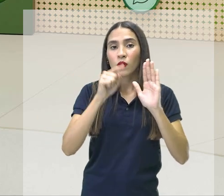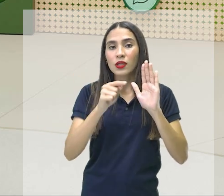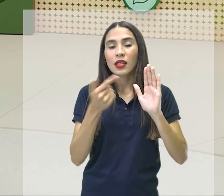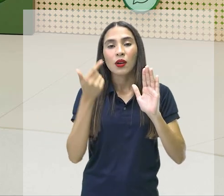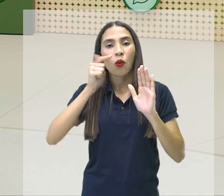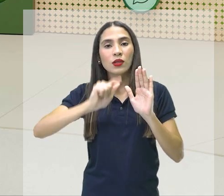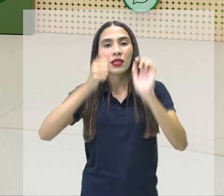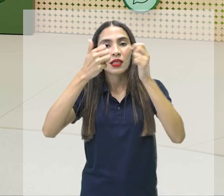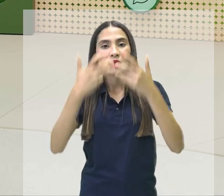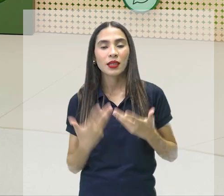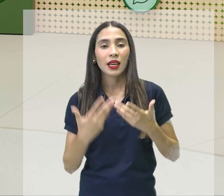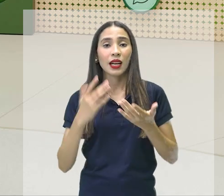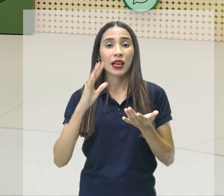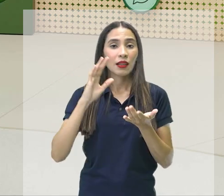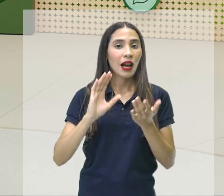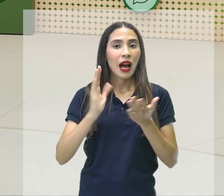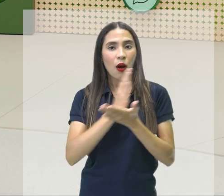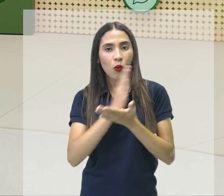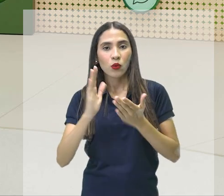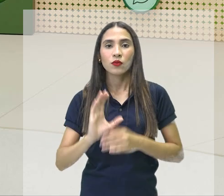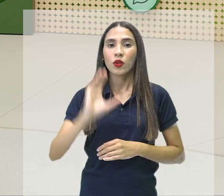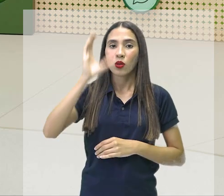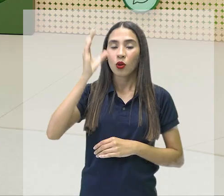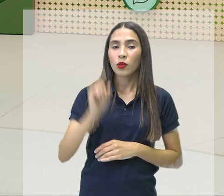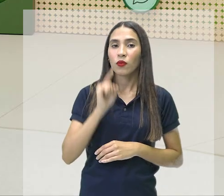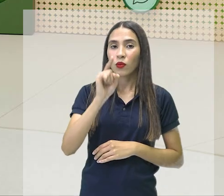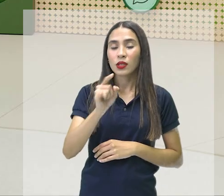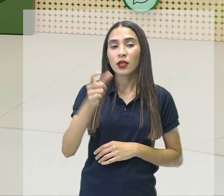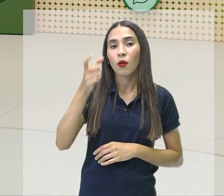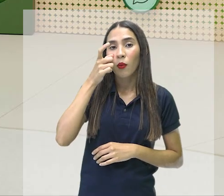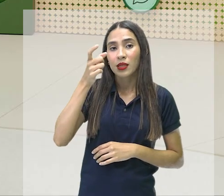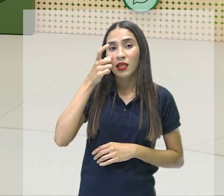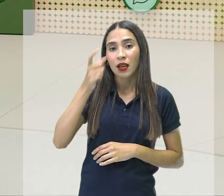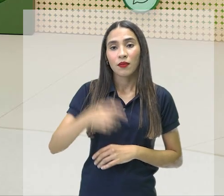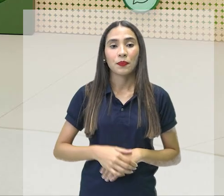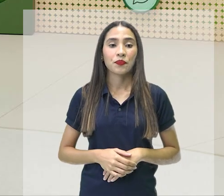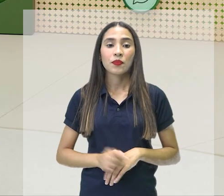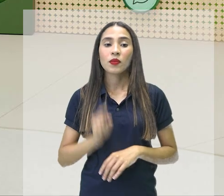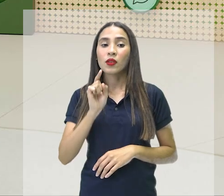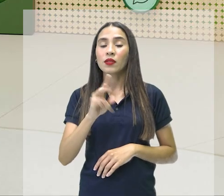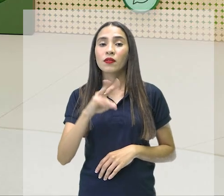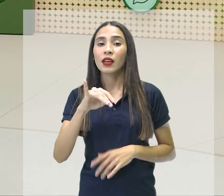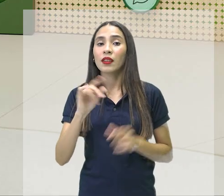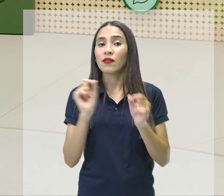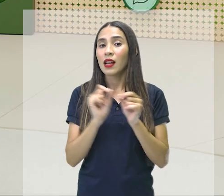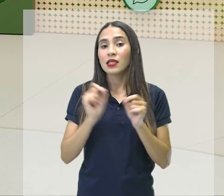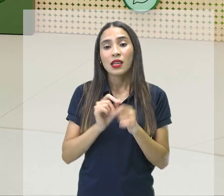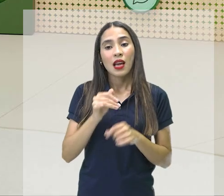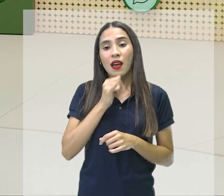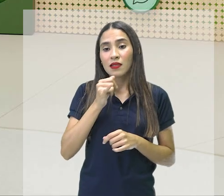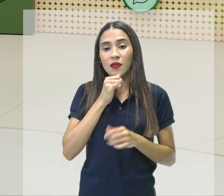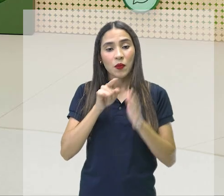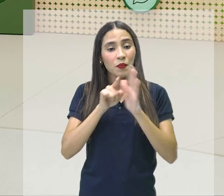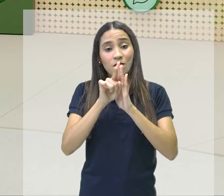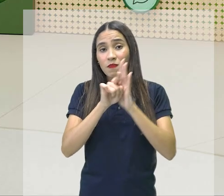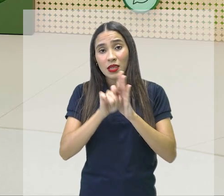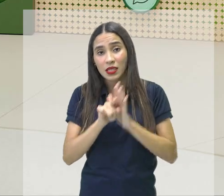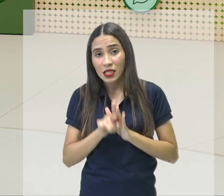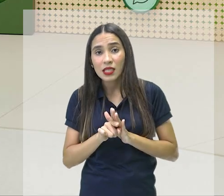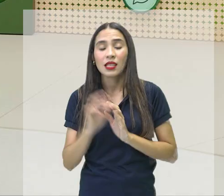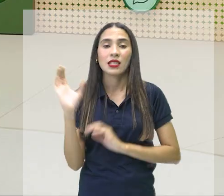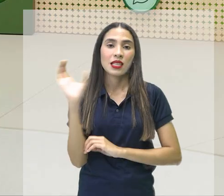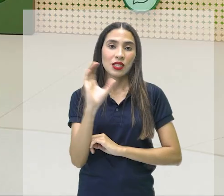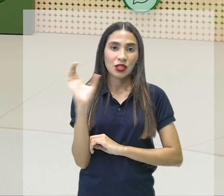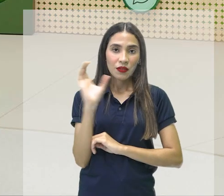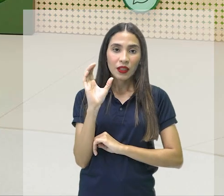consiga explicar certos fenômenos que você observa, né? Quando você está fazendo aí uma